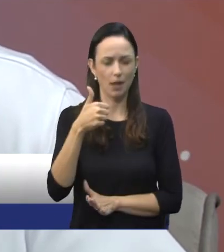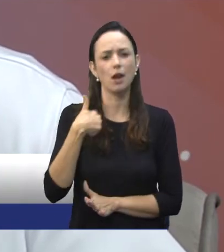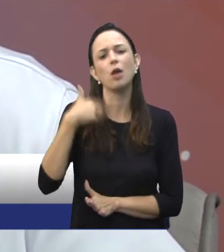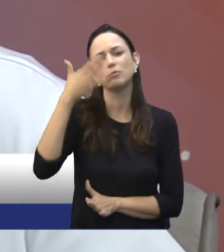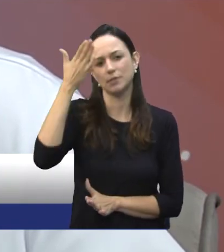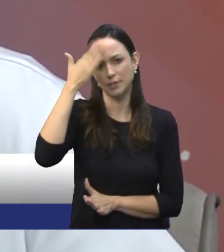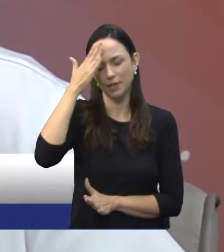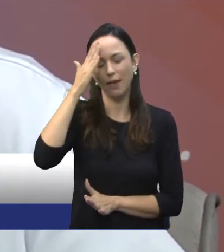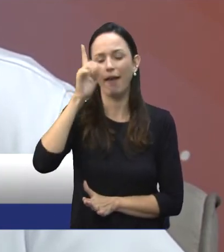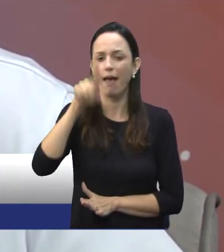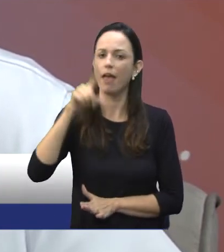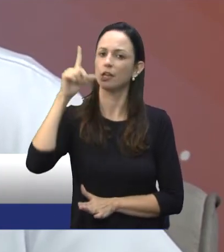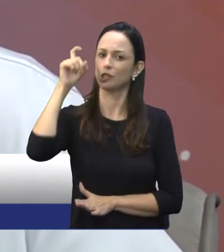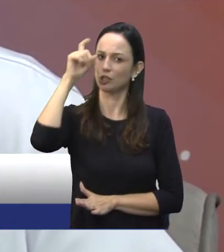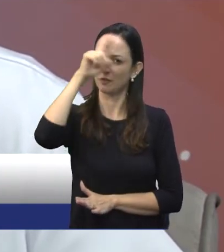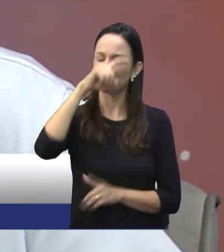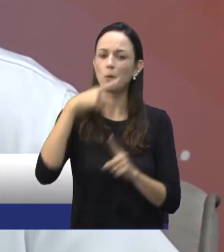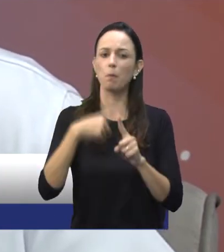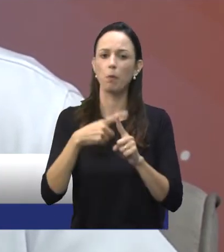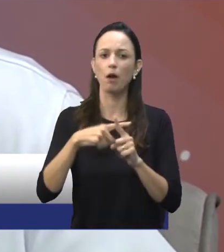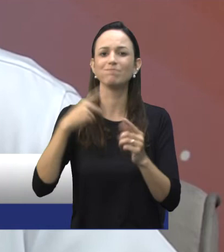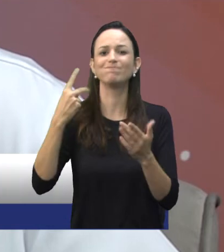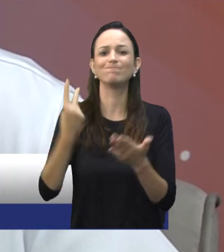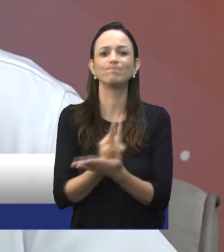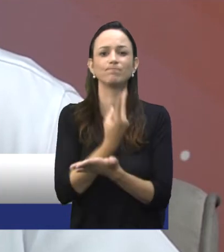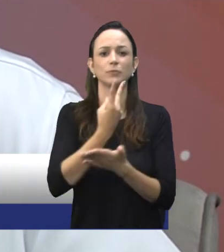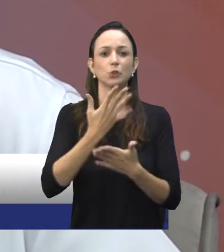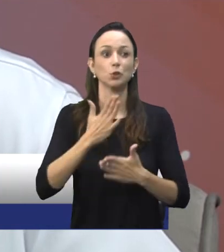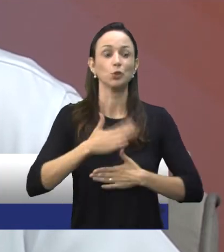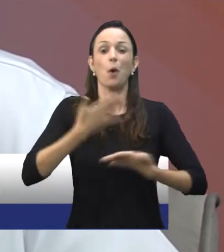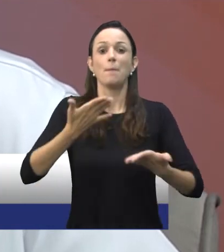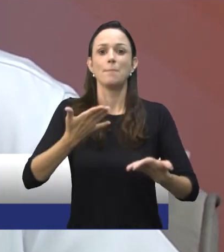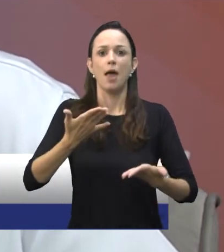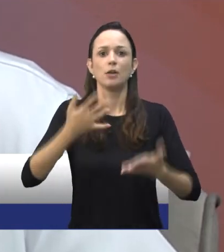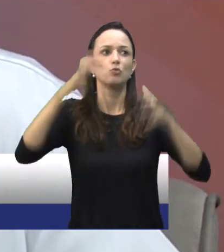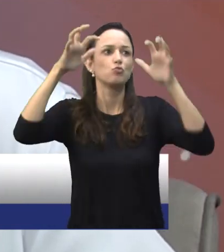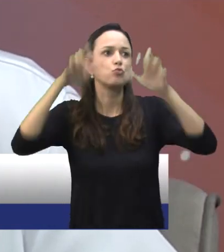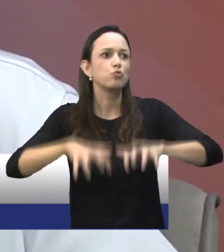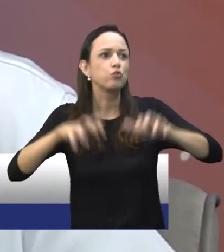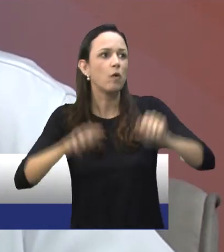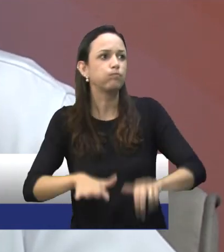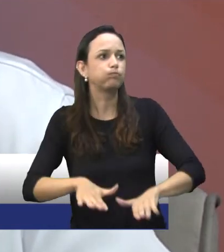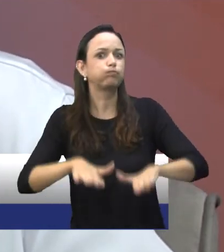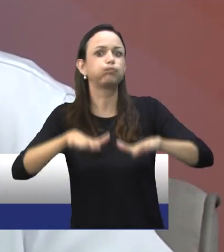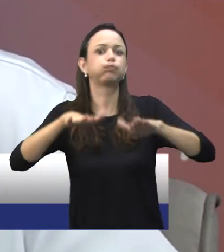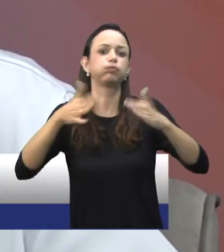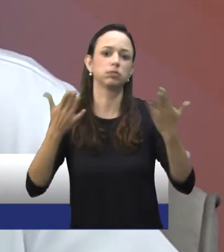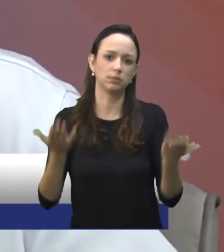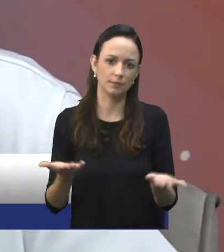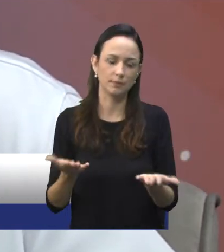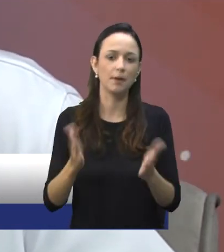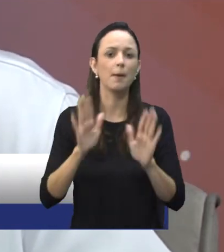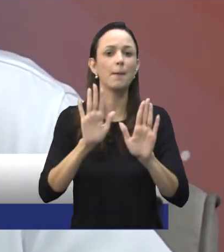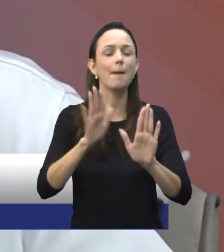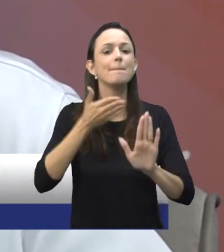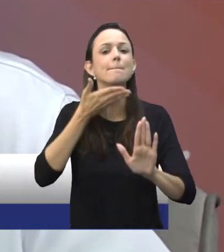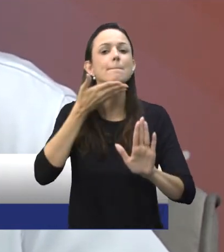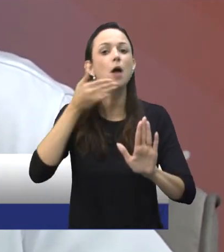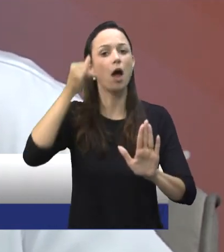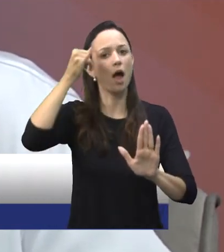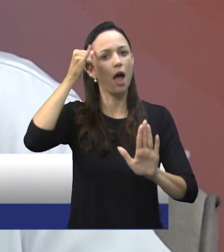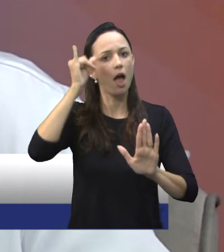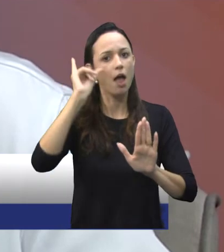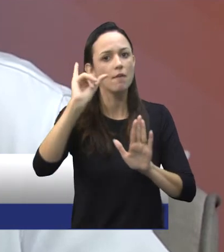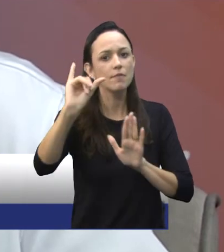as pessoas são acometidas de surpresa com as enchentes, mas é claro, evitar a água das